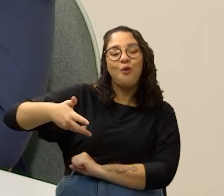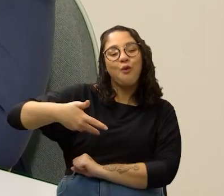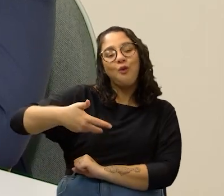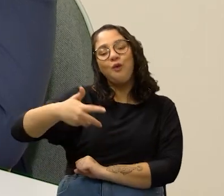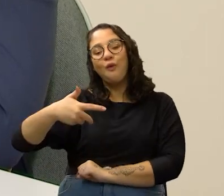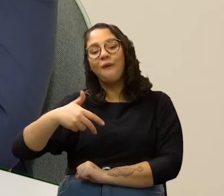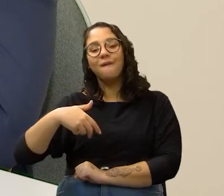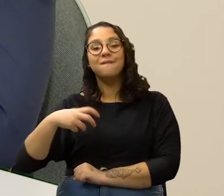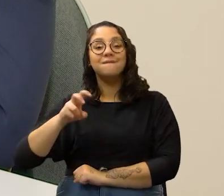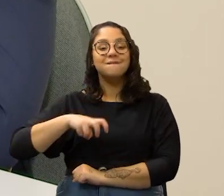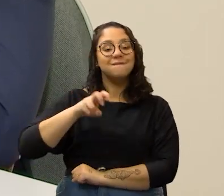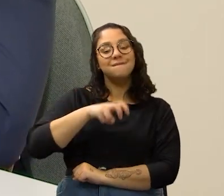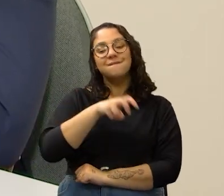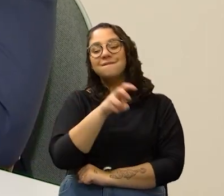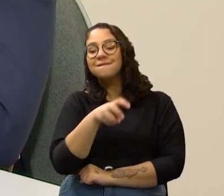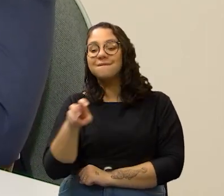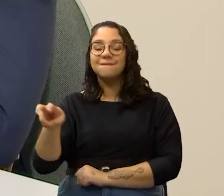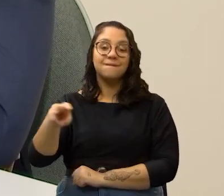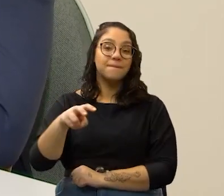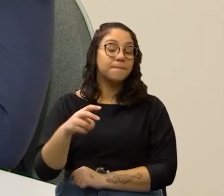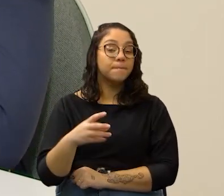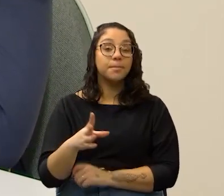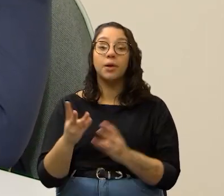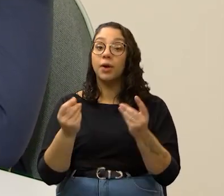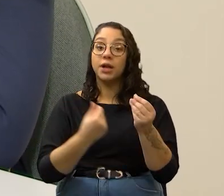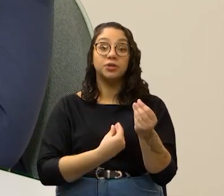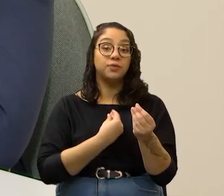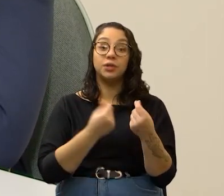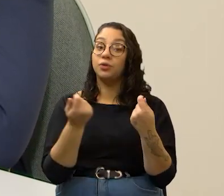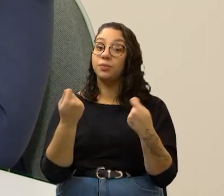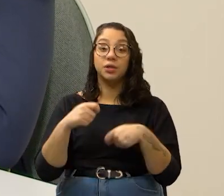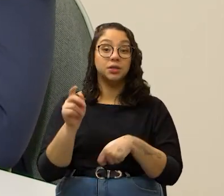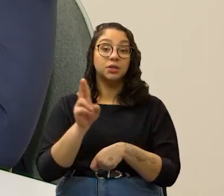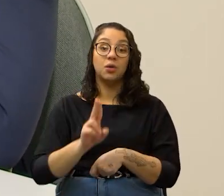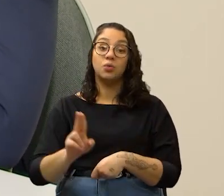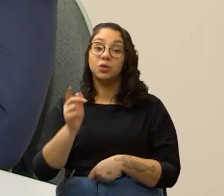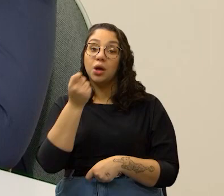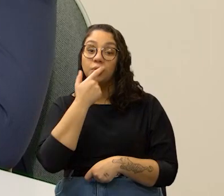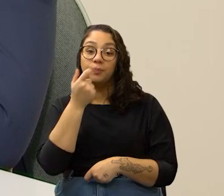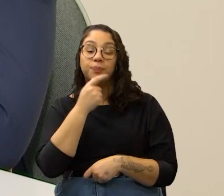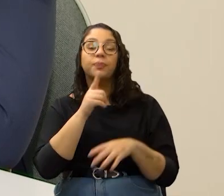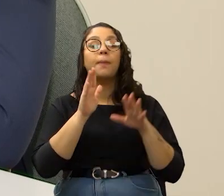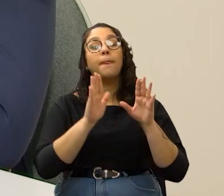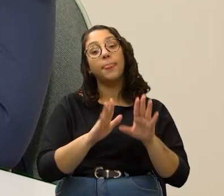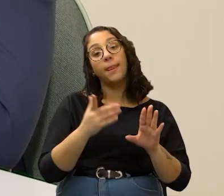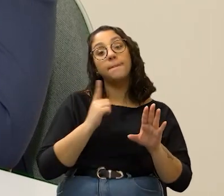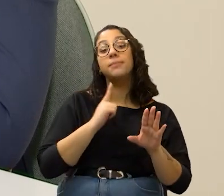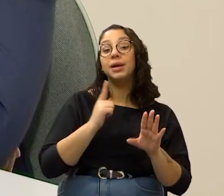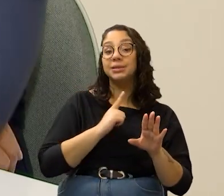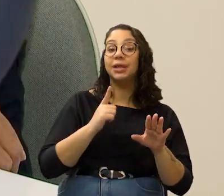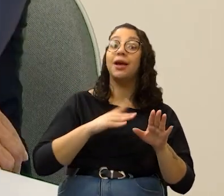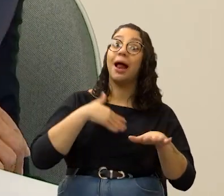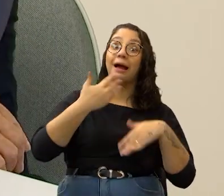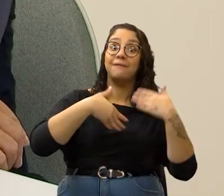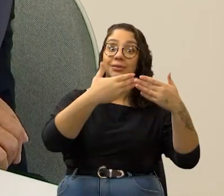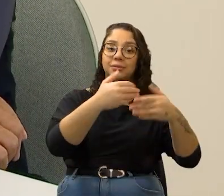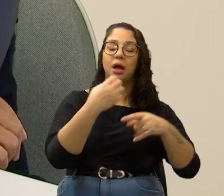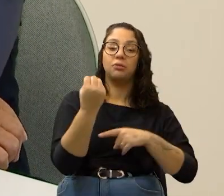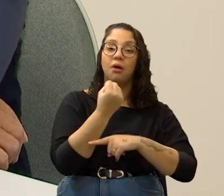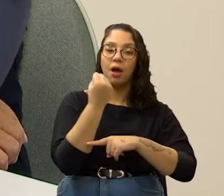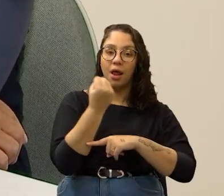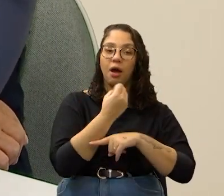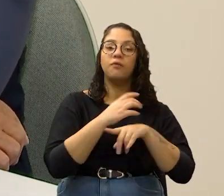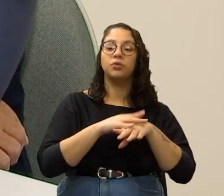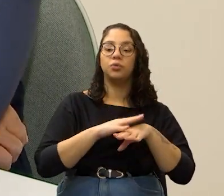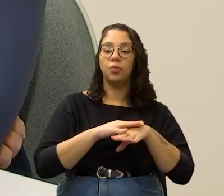da vida, né, e sem precisar fazer uso de qualquer outra medicação. Mas tem pacientes que estão no estágio mais avançado